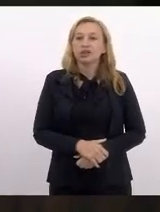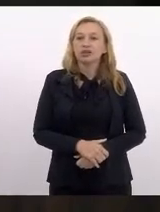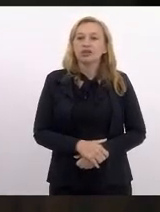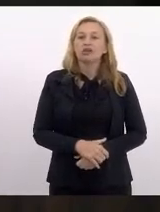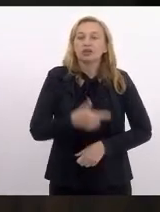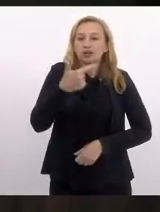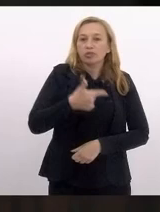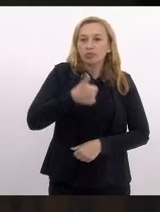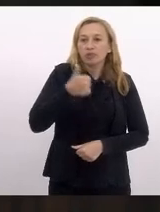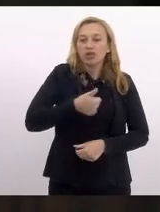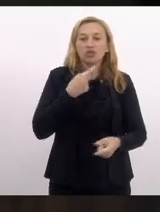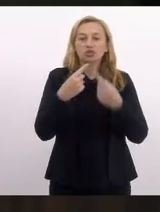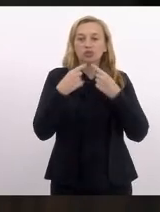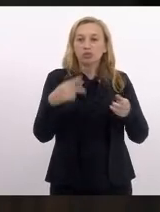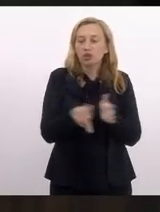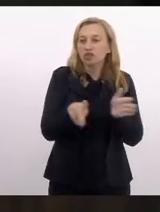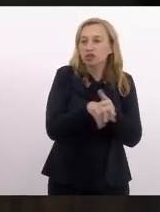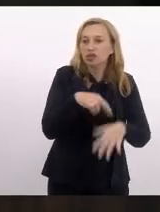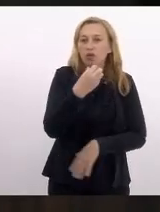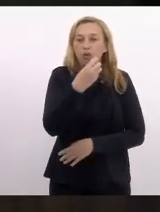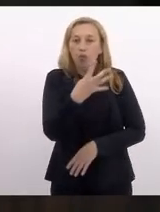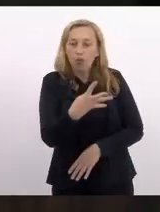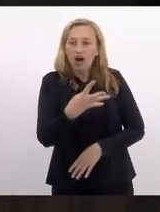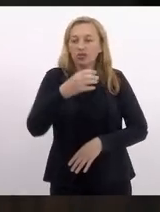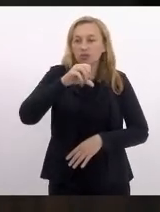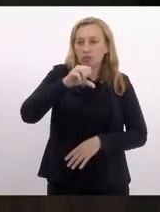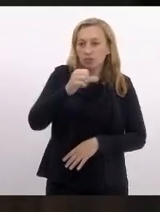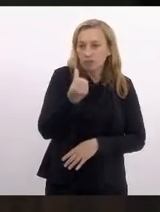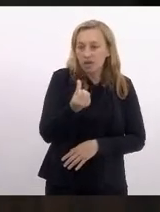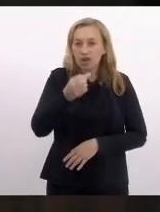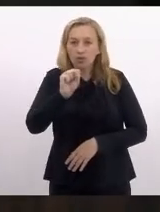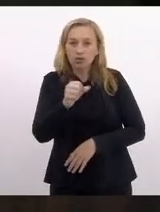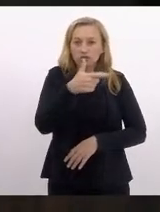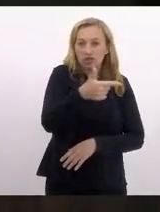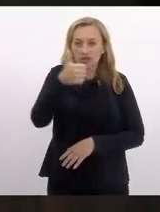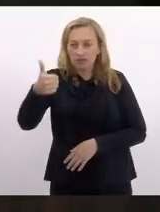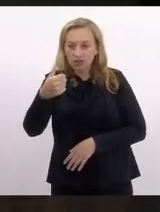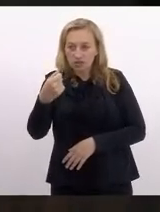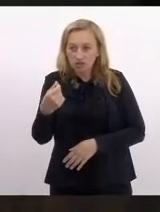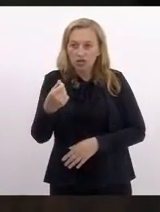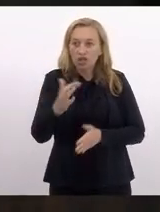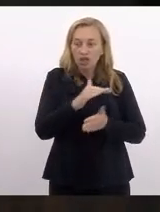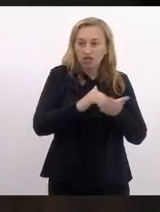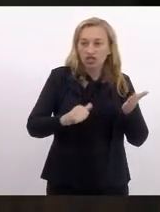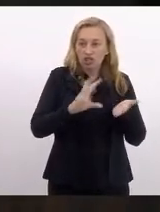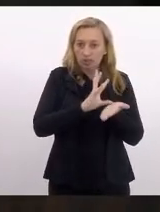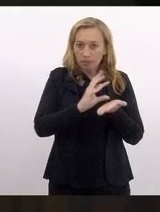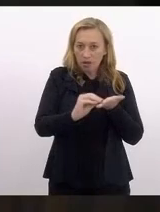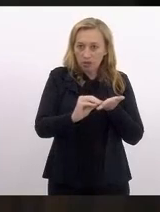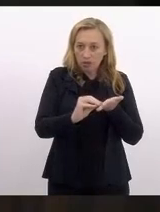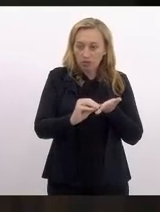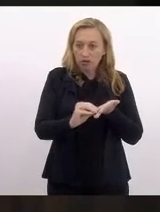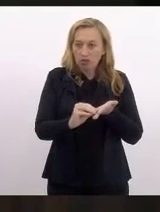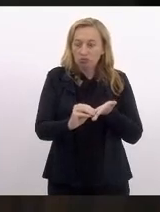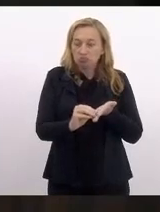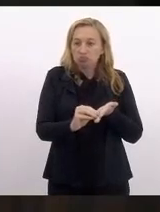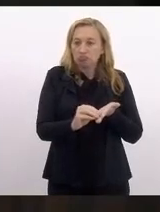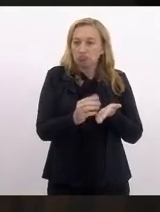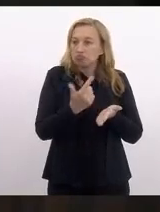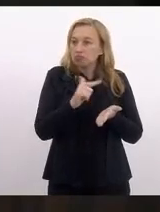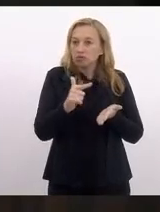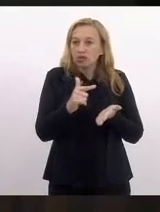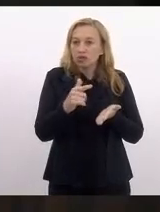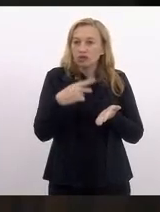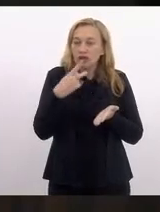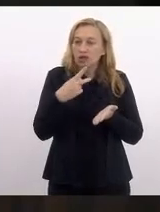em primeira discussão projeto resolução 468 220 é retirado de pauta que não tem um